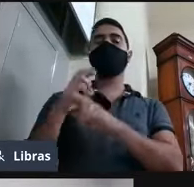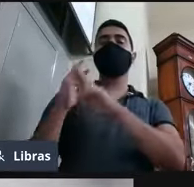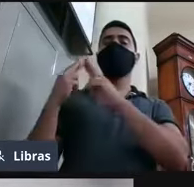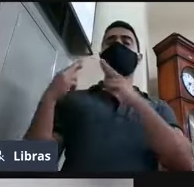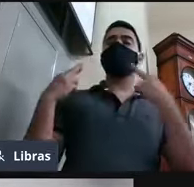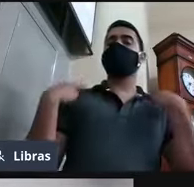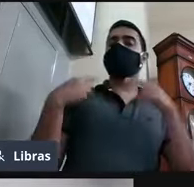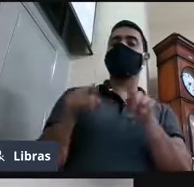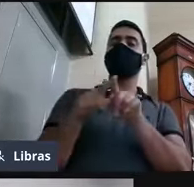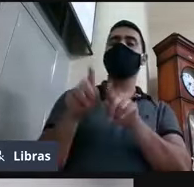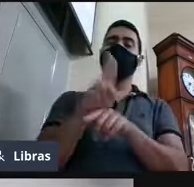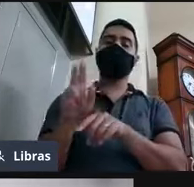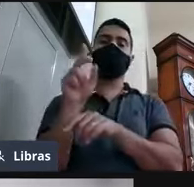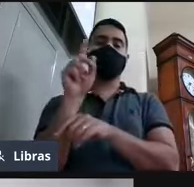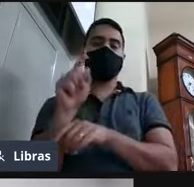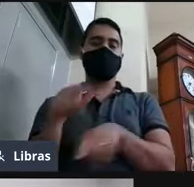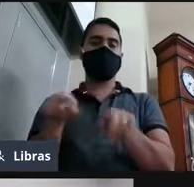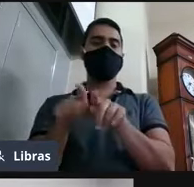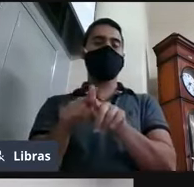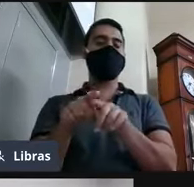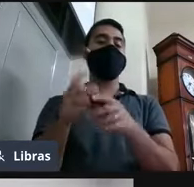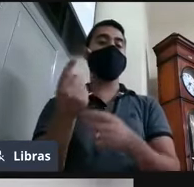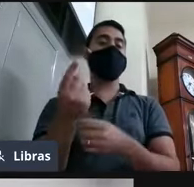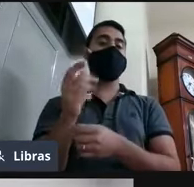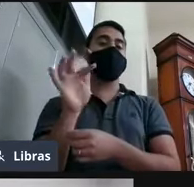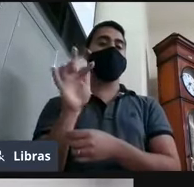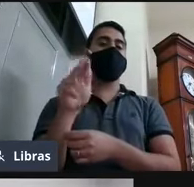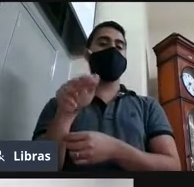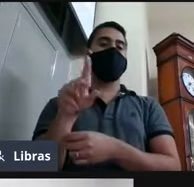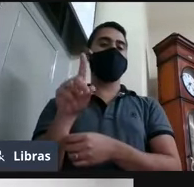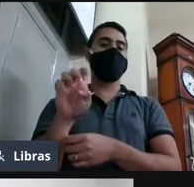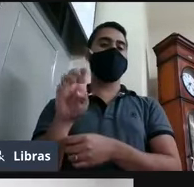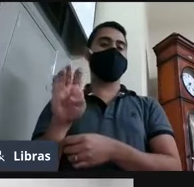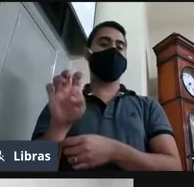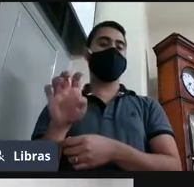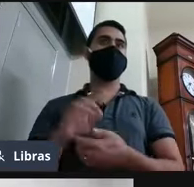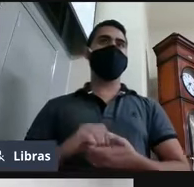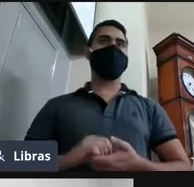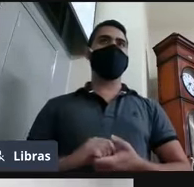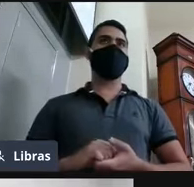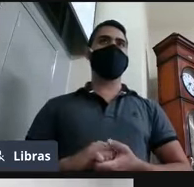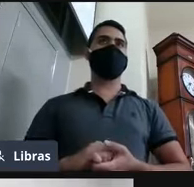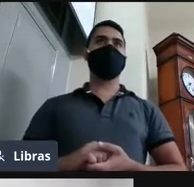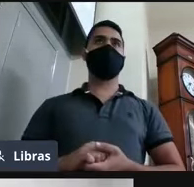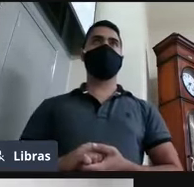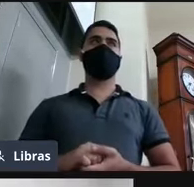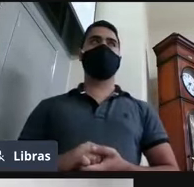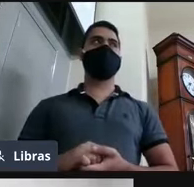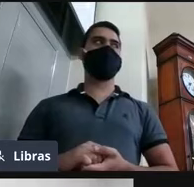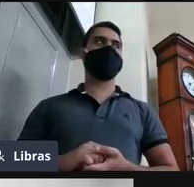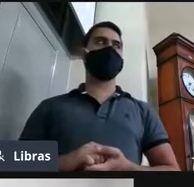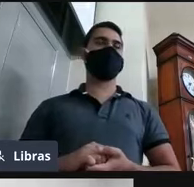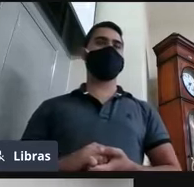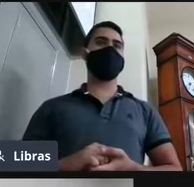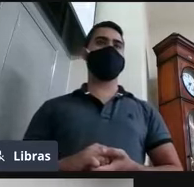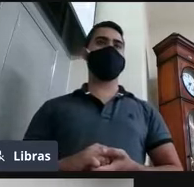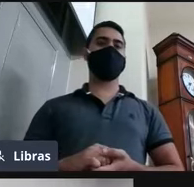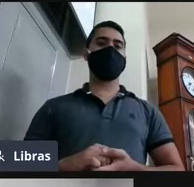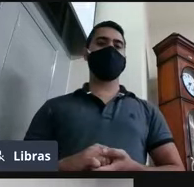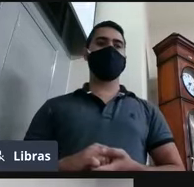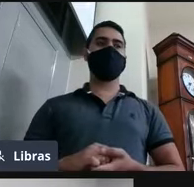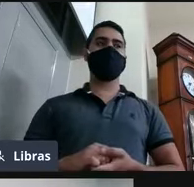pela movimentação ou execução de recursos do Fundeb, tem uma água, por gentileza, algum expediente? A movimentação de recursos financeiros